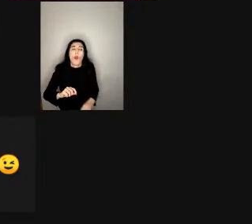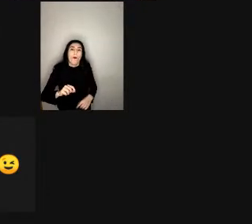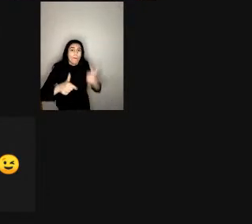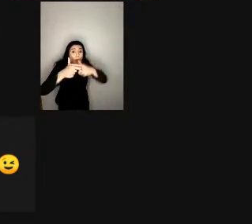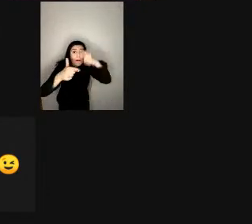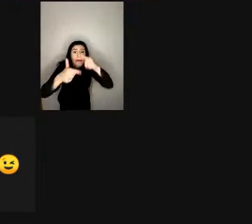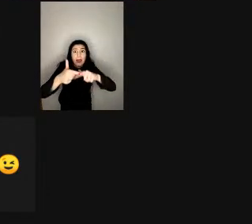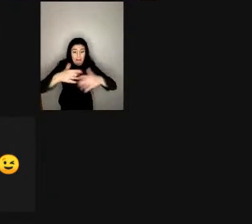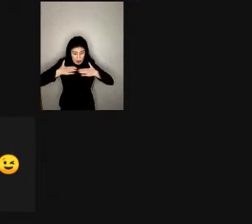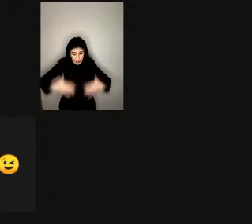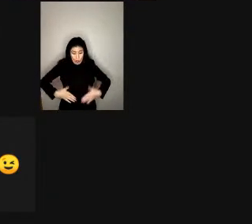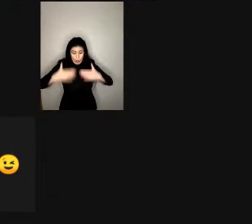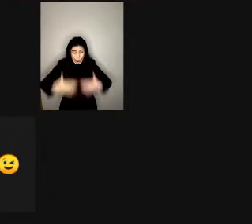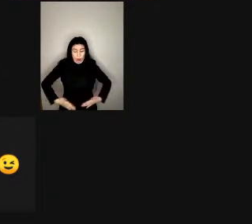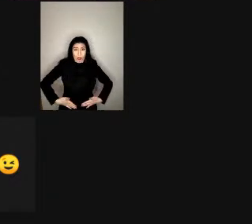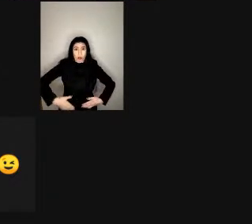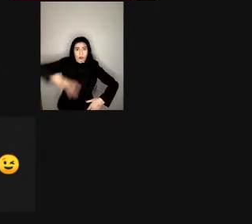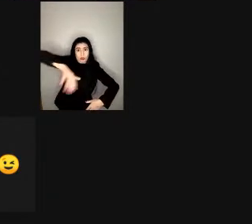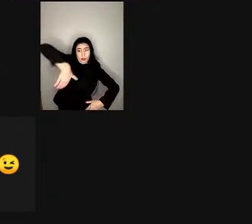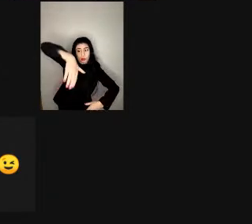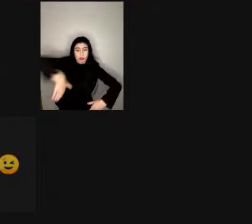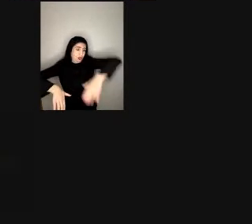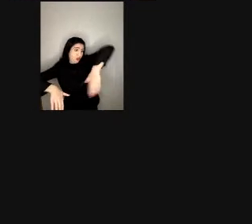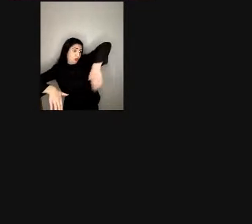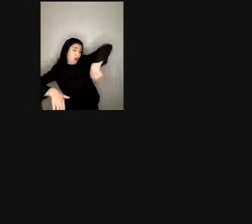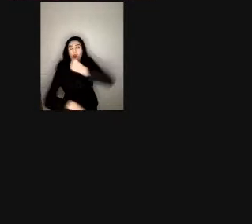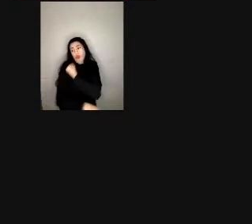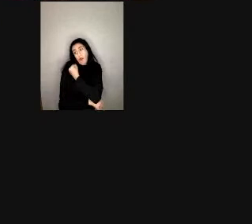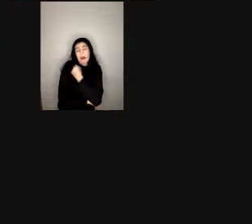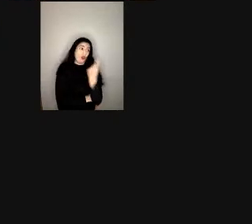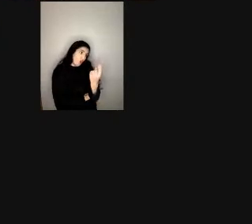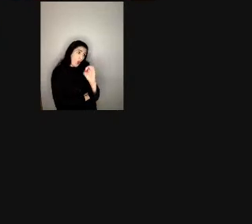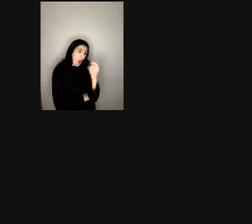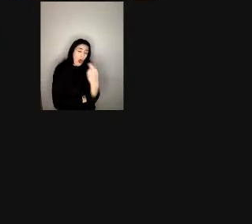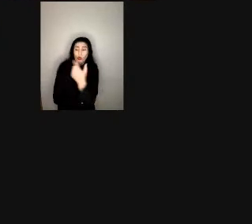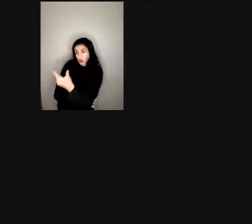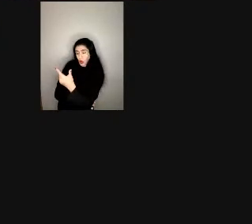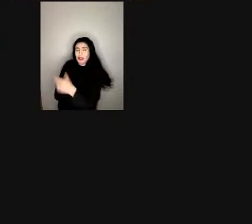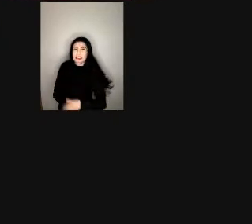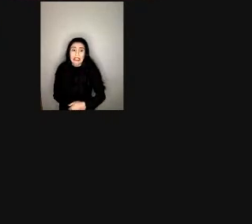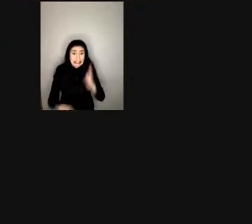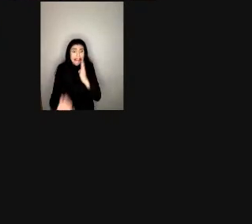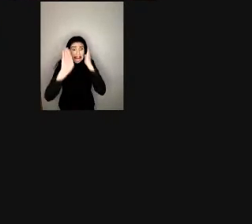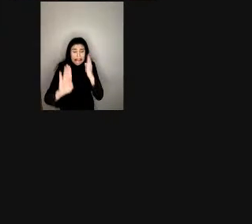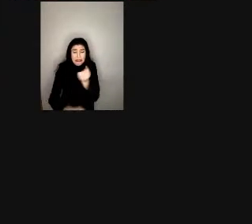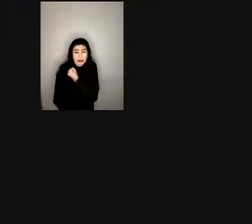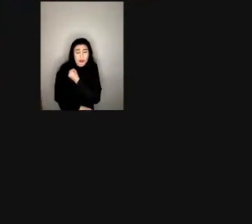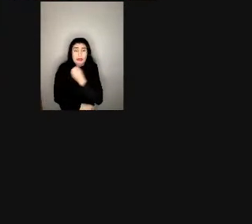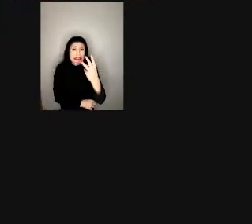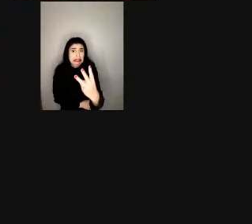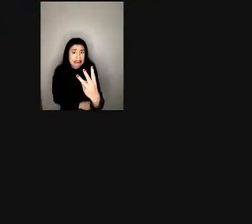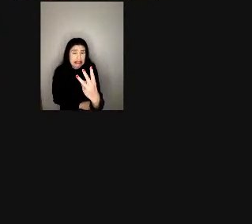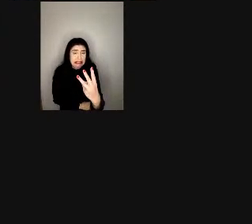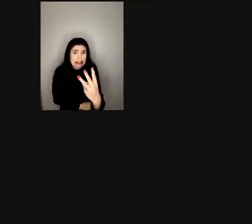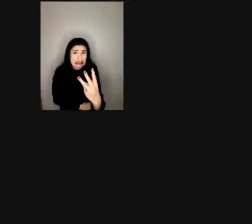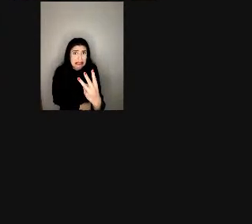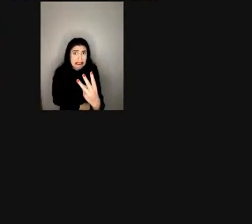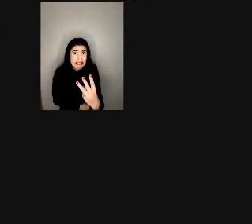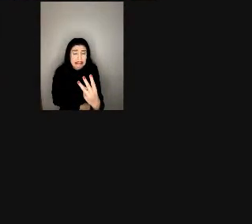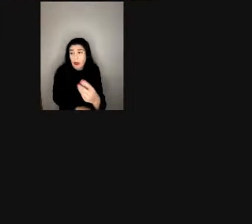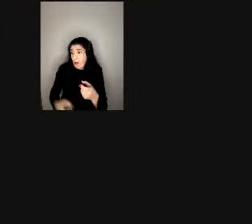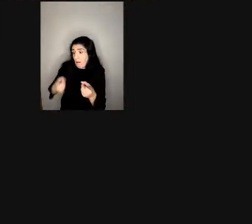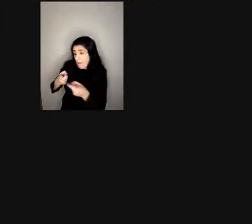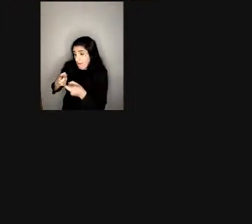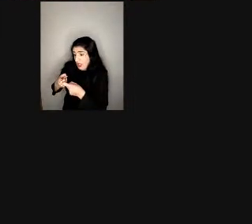era nível 1, no máximo nível 2. Quando saiu o anátomo, era nível 3. E o médico já virou e falou,